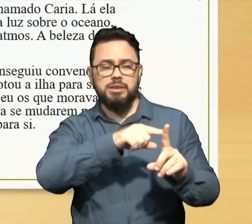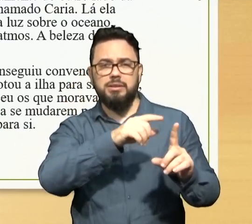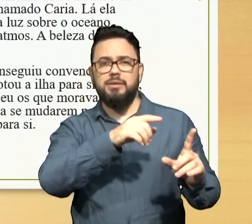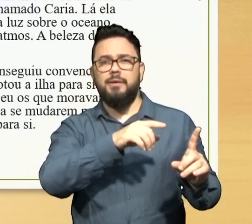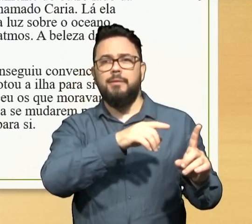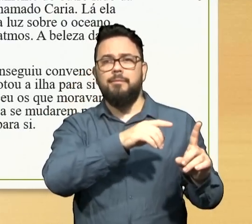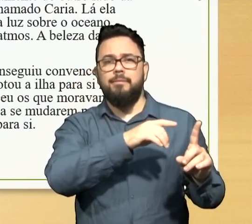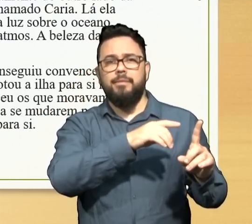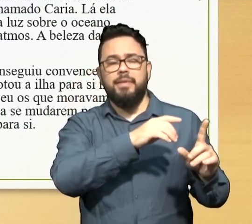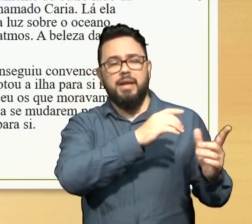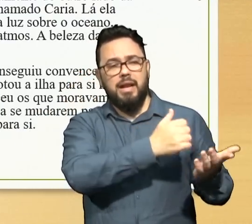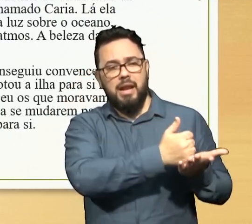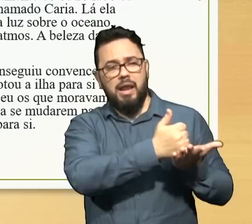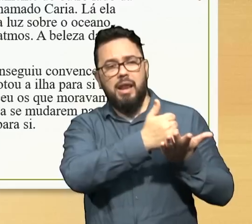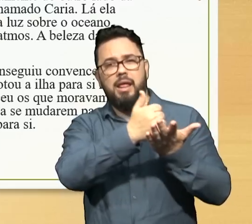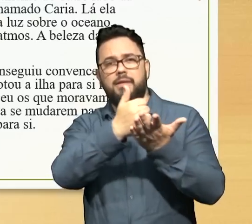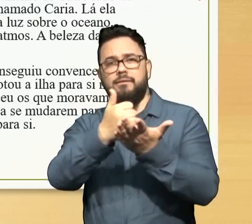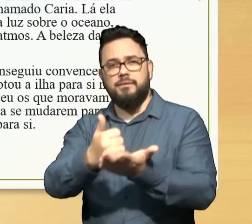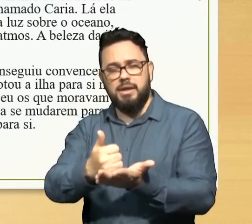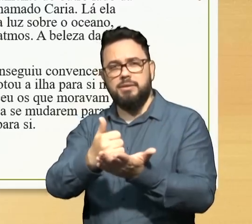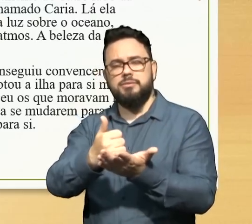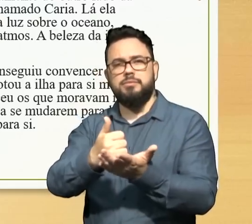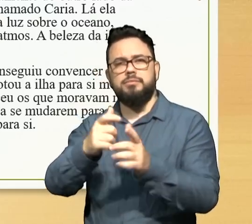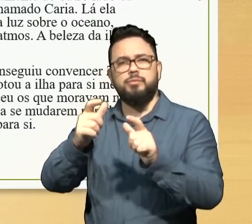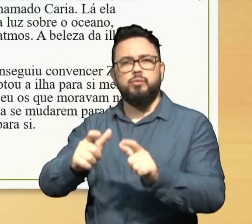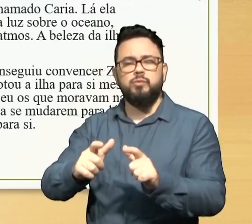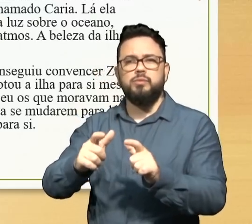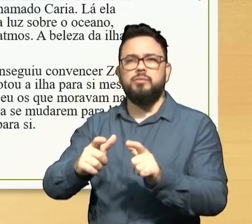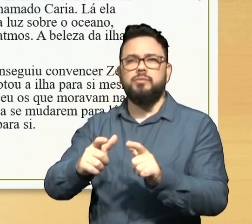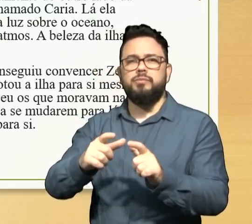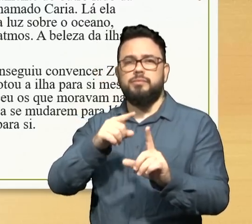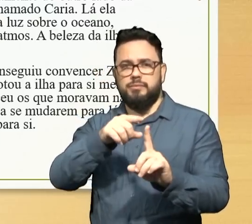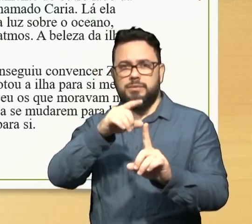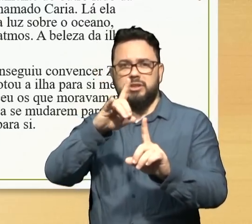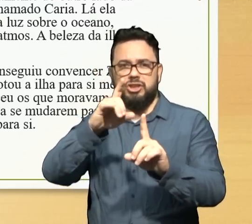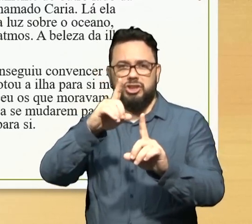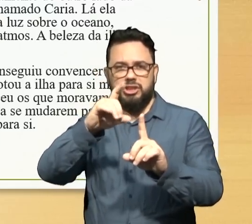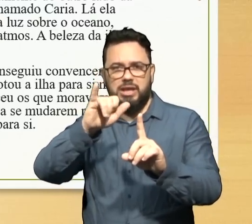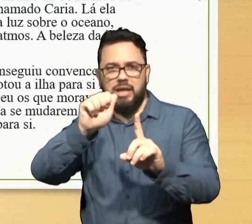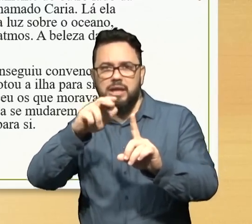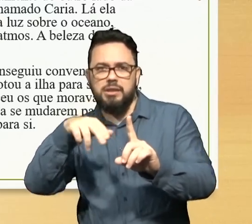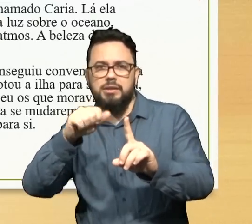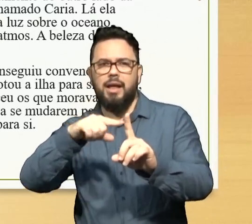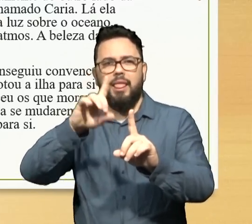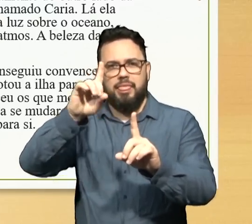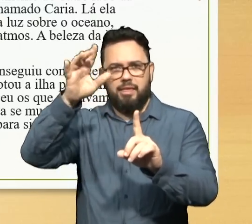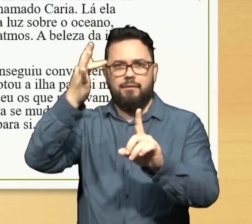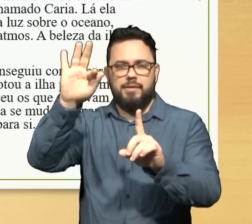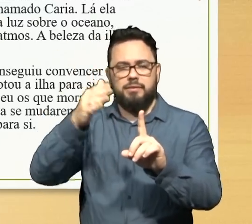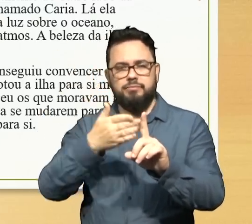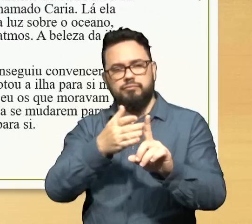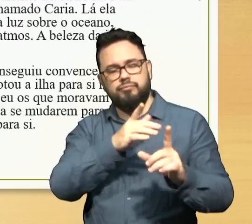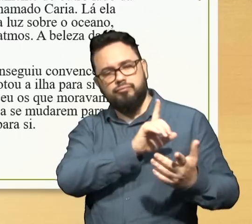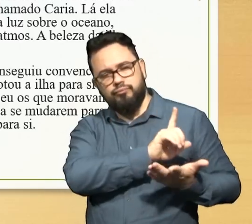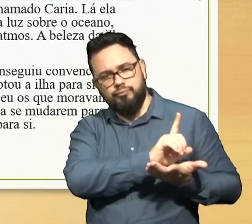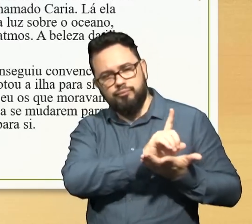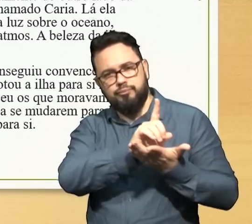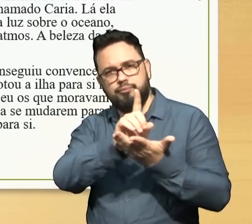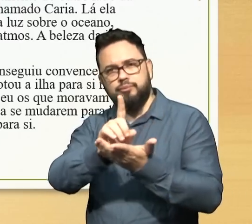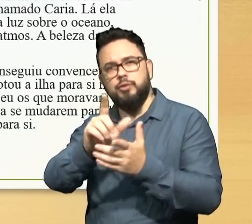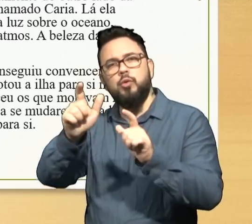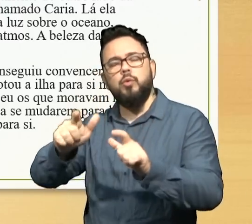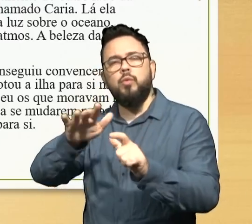de ltimos para o continente e quando Diana ou artemísia dos Efésios sai de ltimos para o